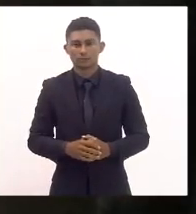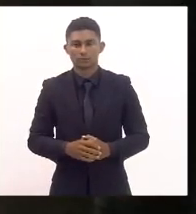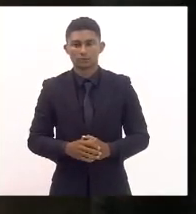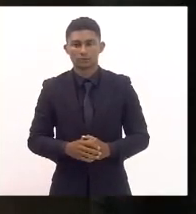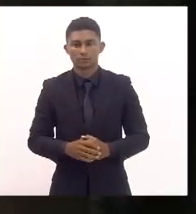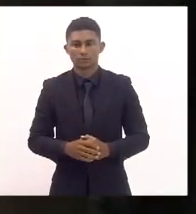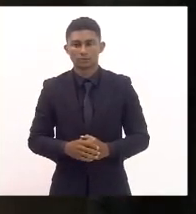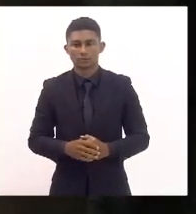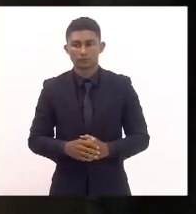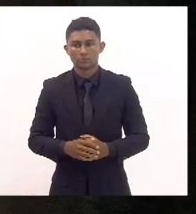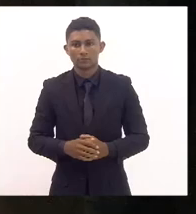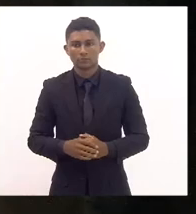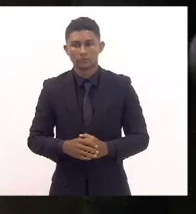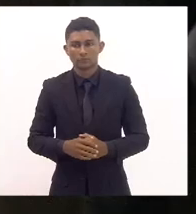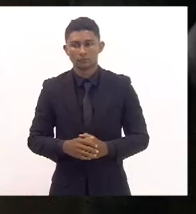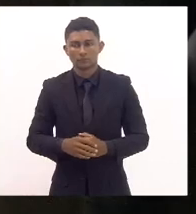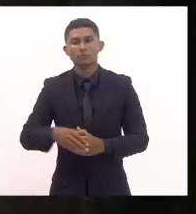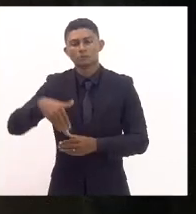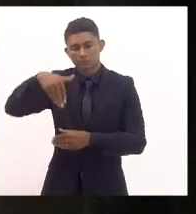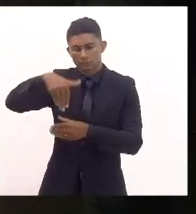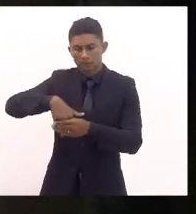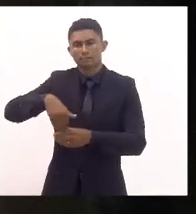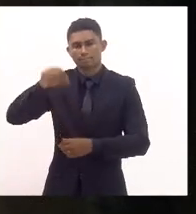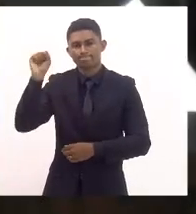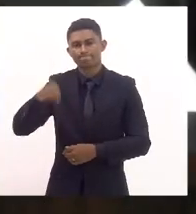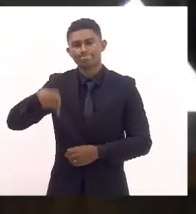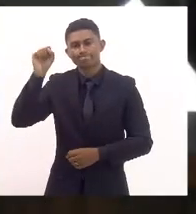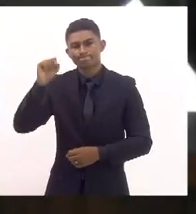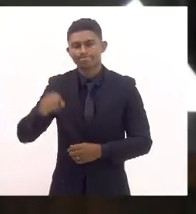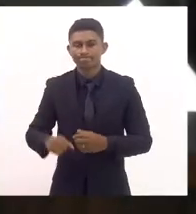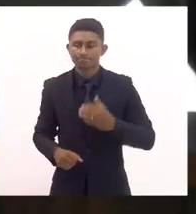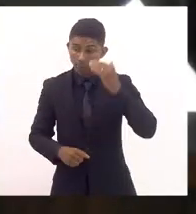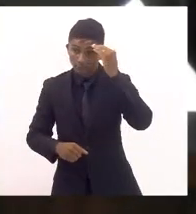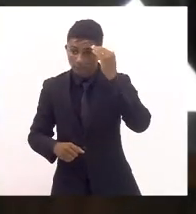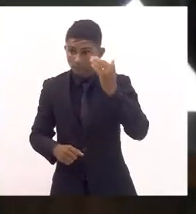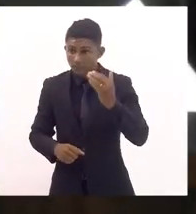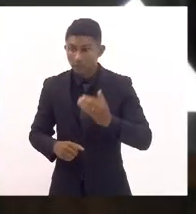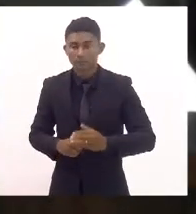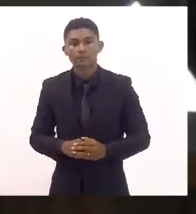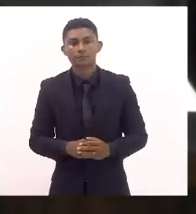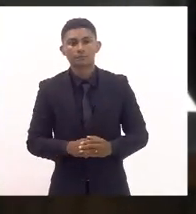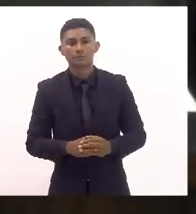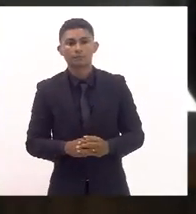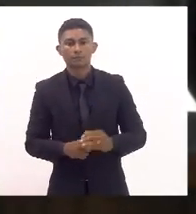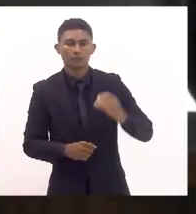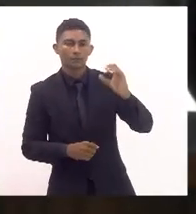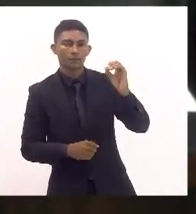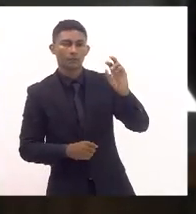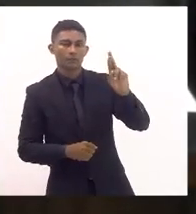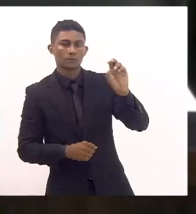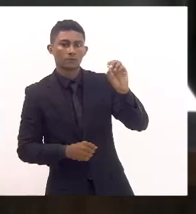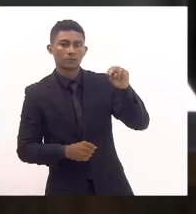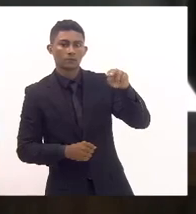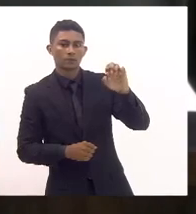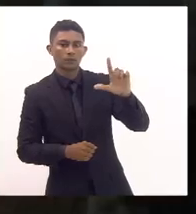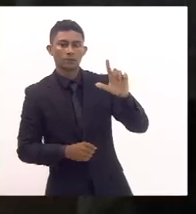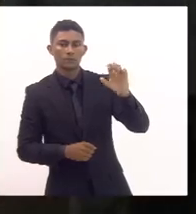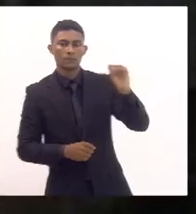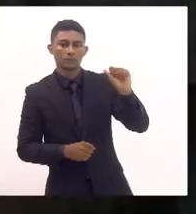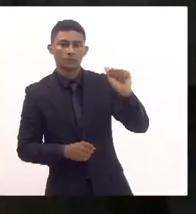voto na capacidade voto sim obrigada Deputado Coronel Salema